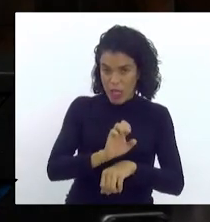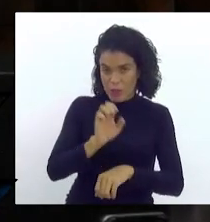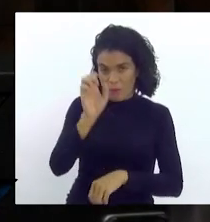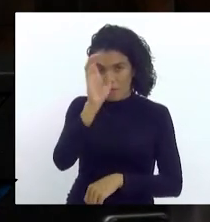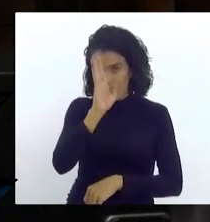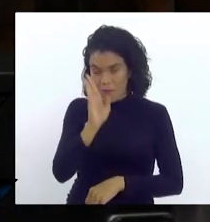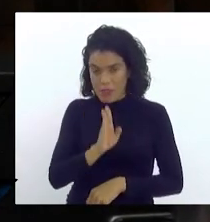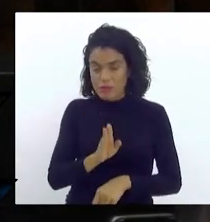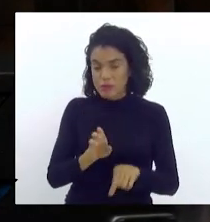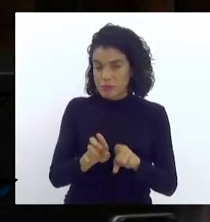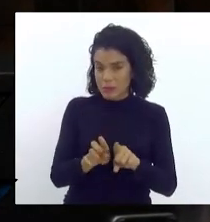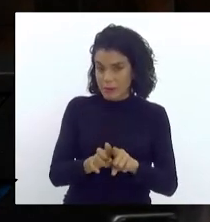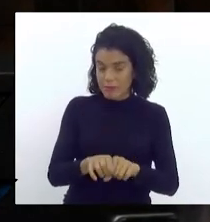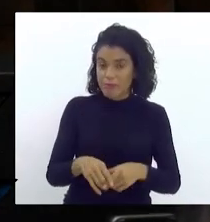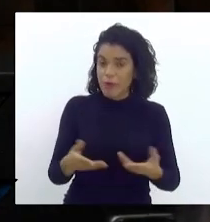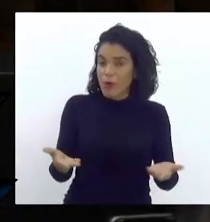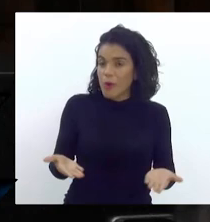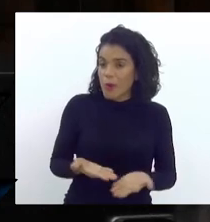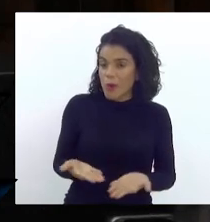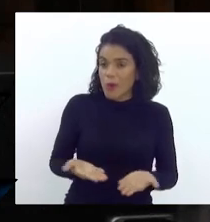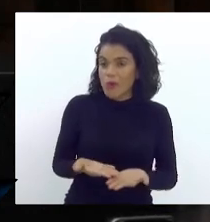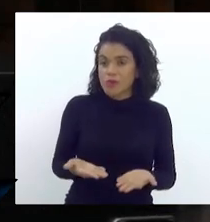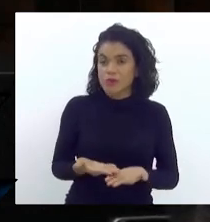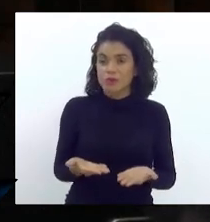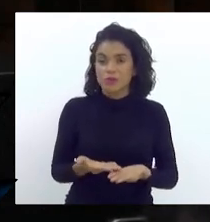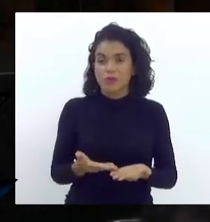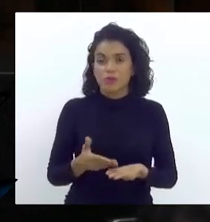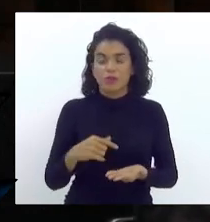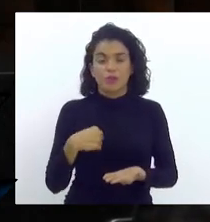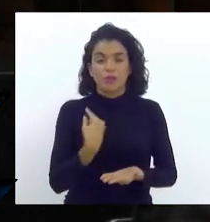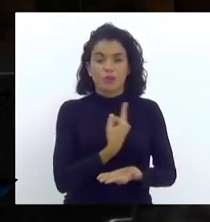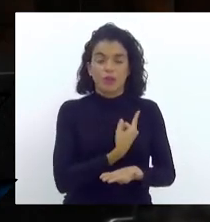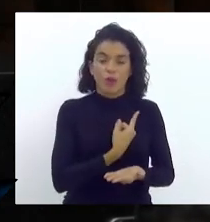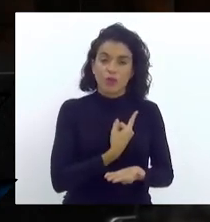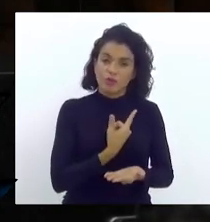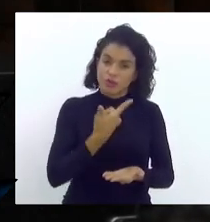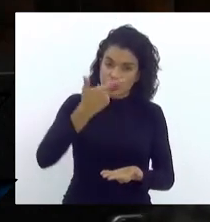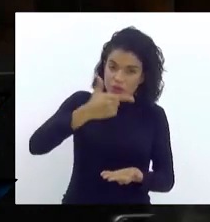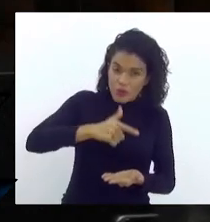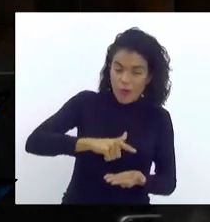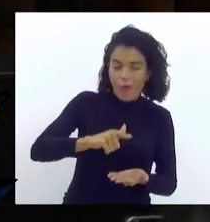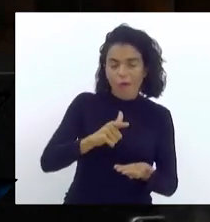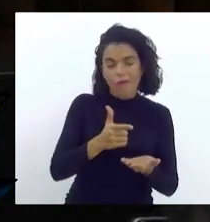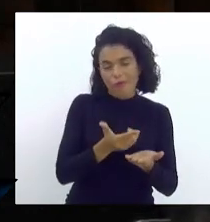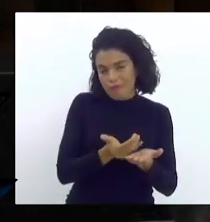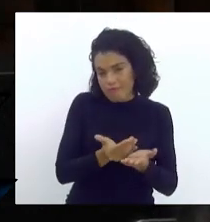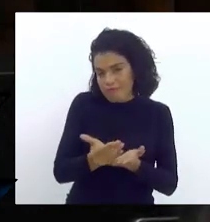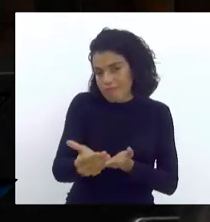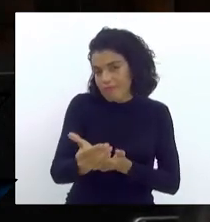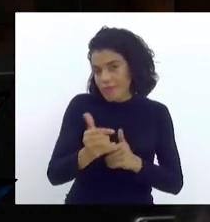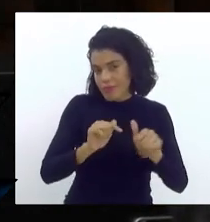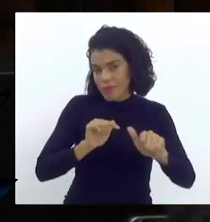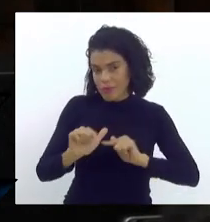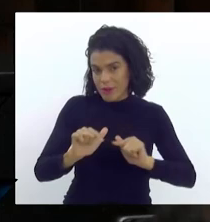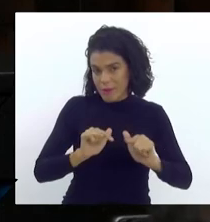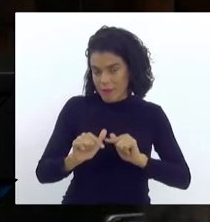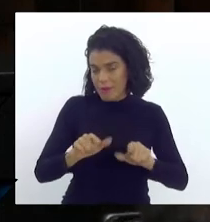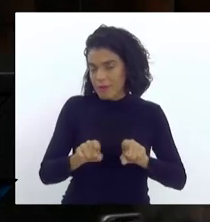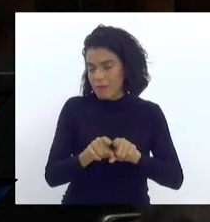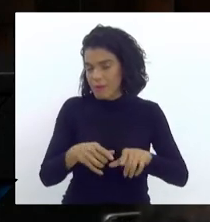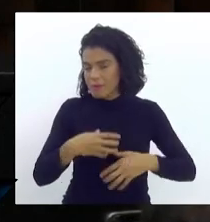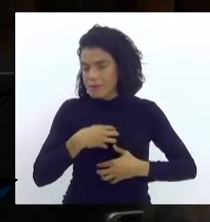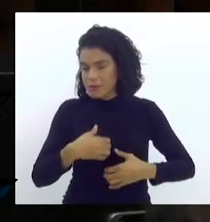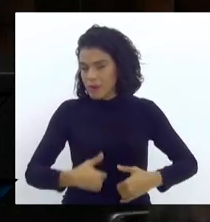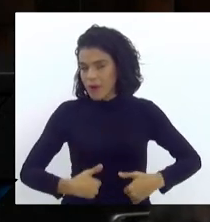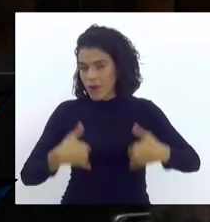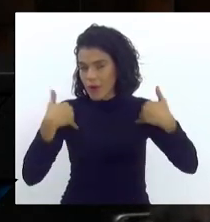país. Bom, hoje, então, nós estamos reiniciando nossos trabalhos e eu fico também muito orgulhoso de